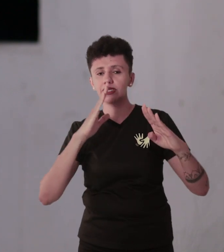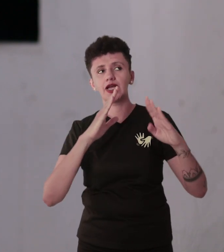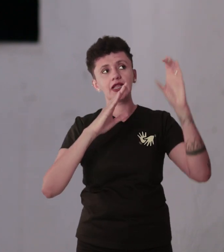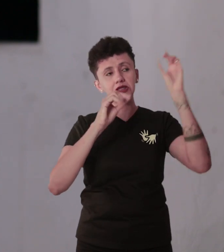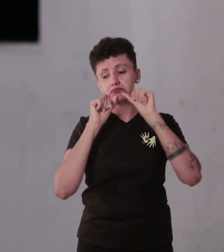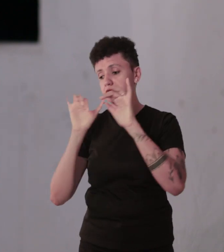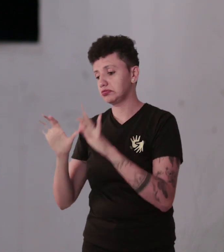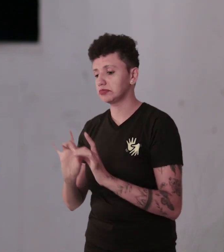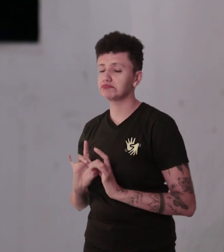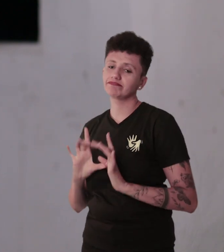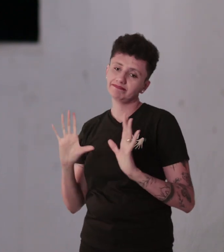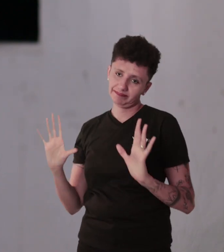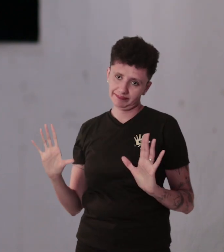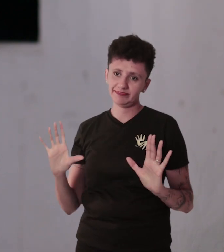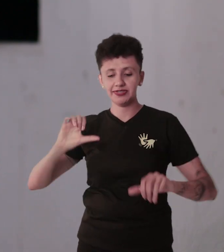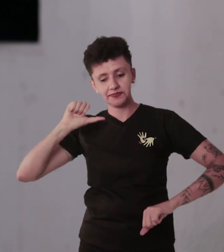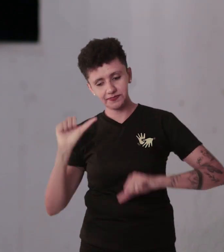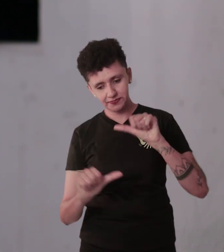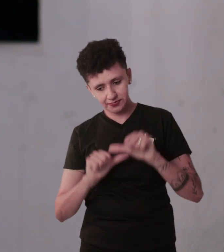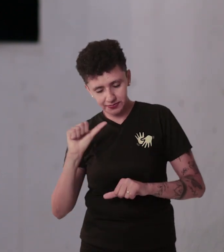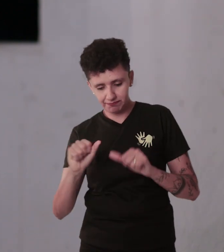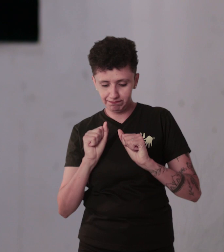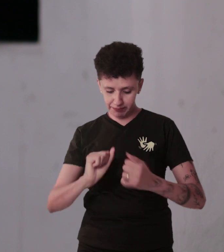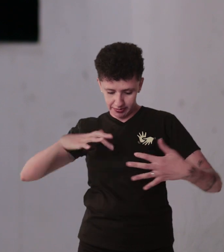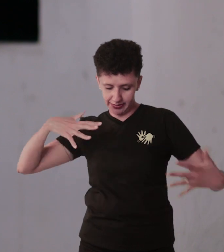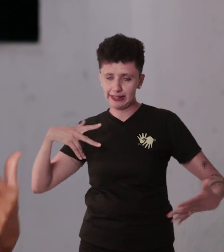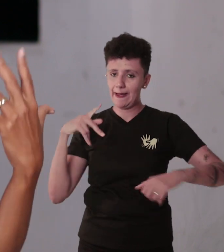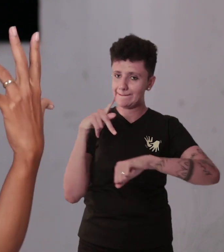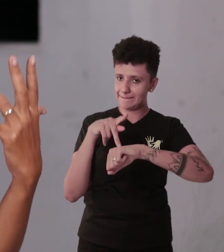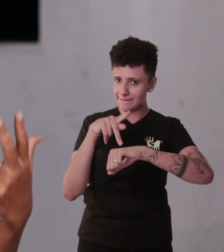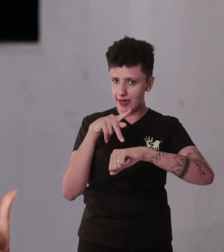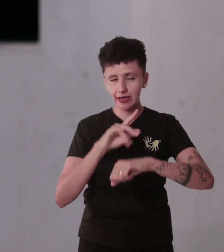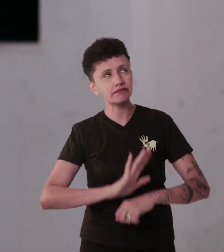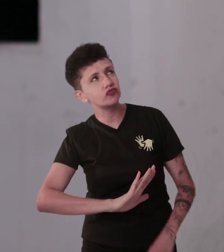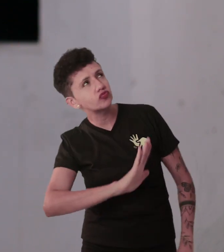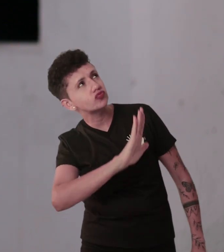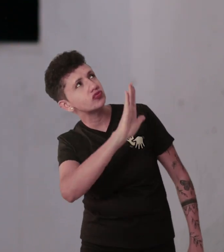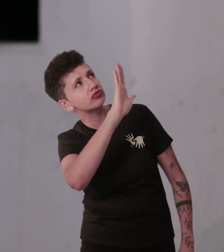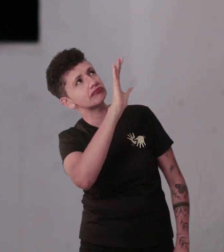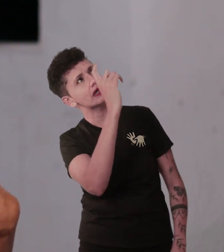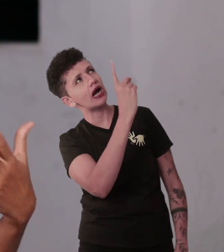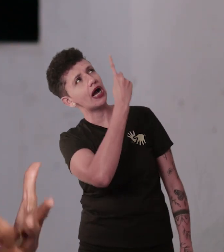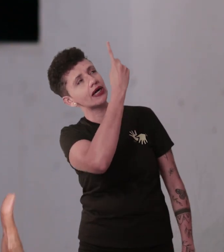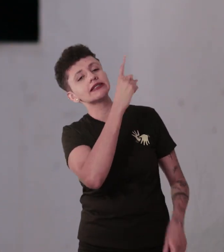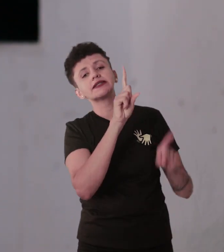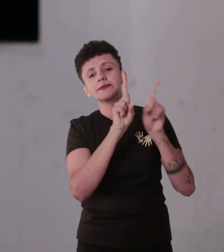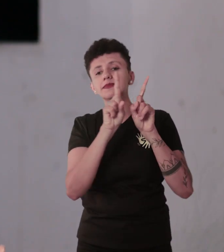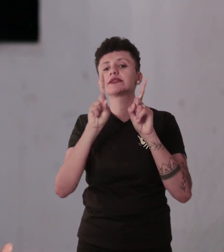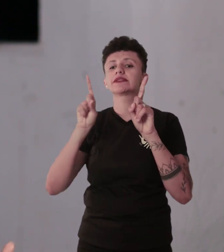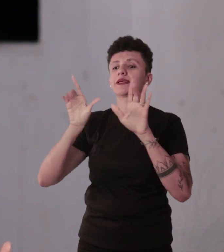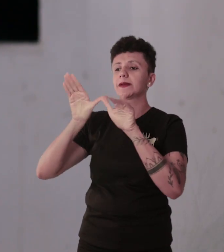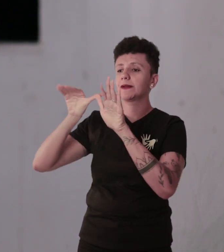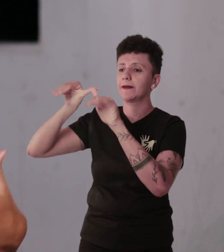deferido e ele se transformou então, segundo a história, num paredão de pedra e a Índia